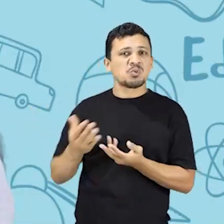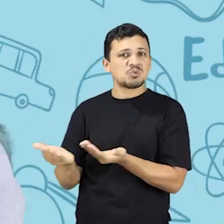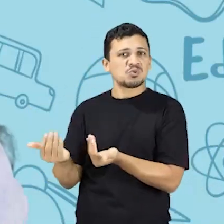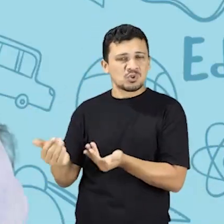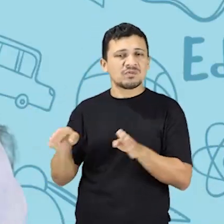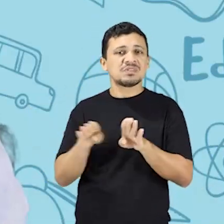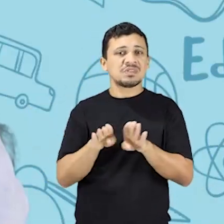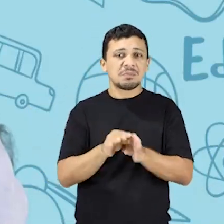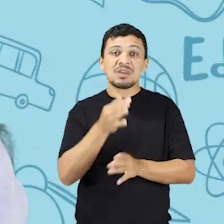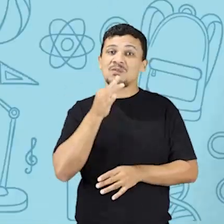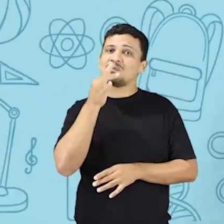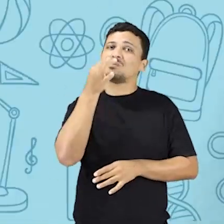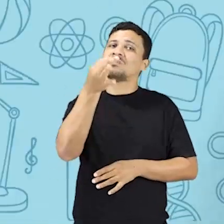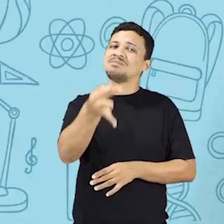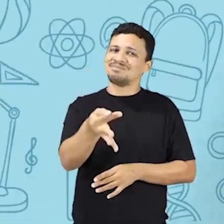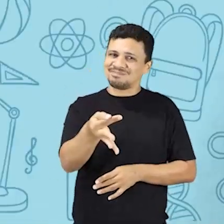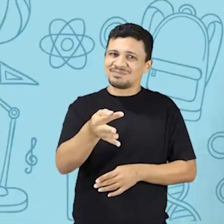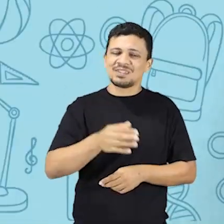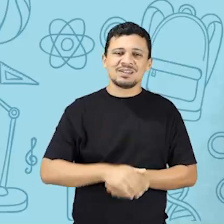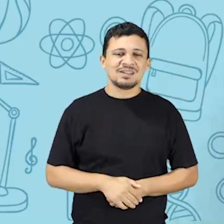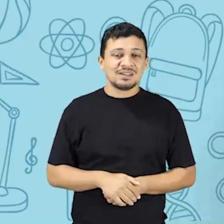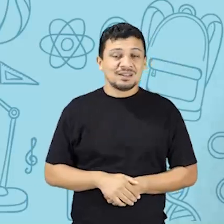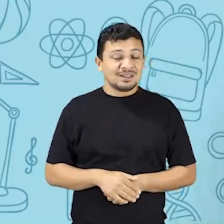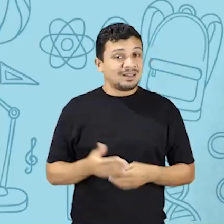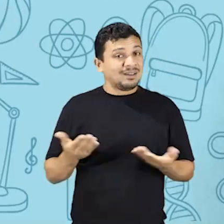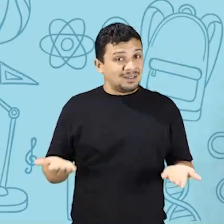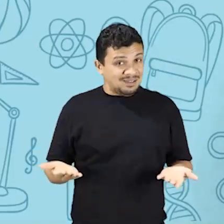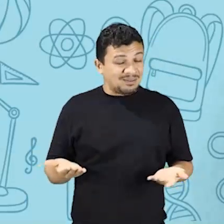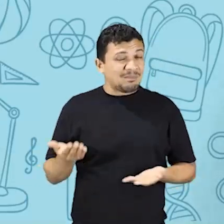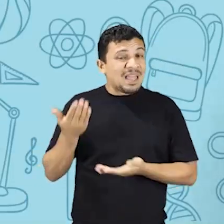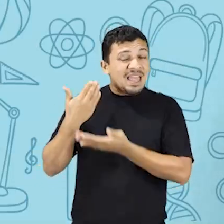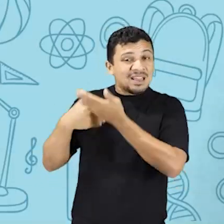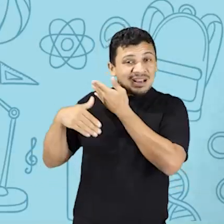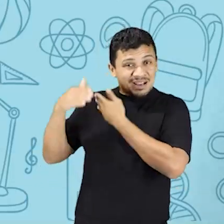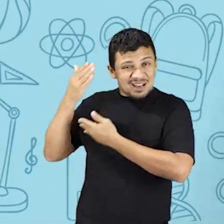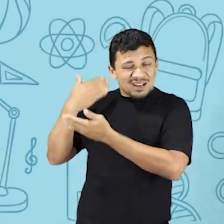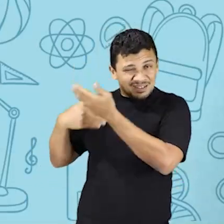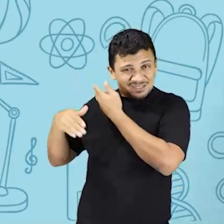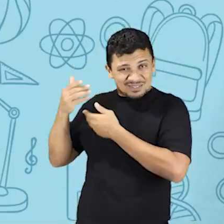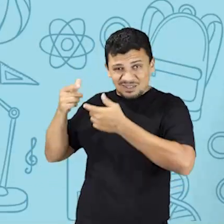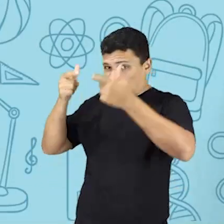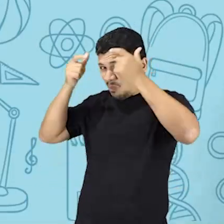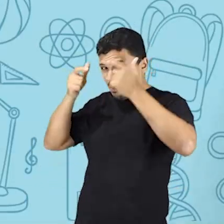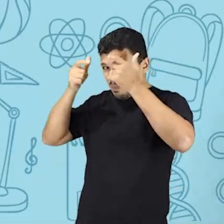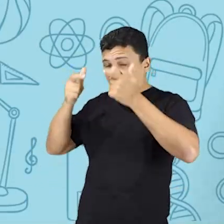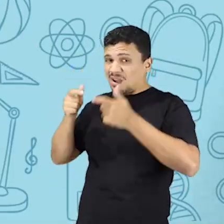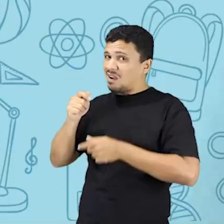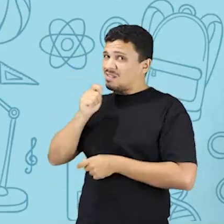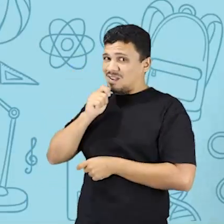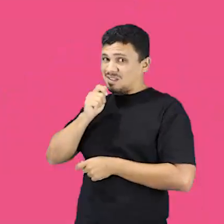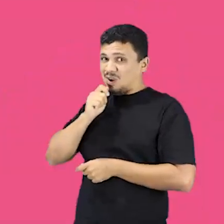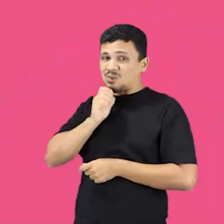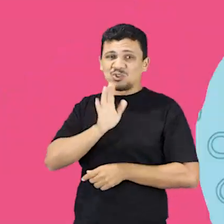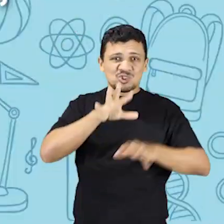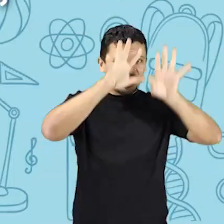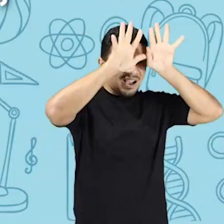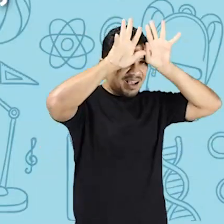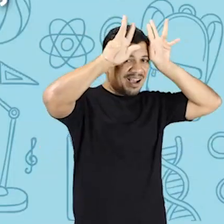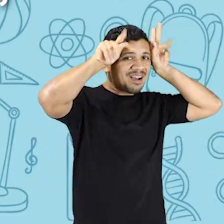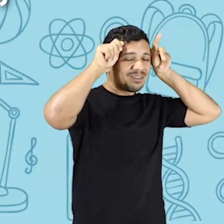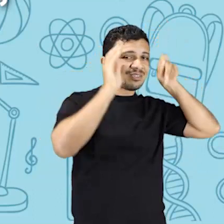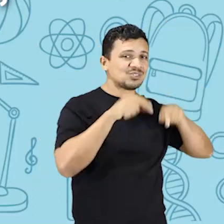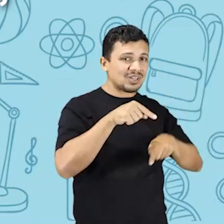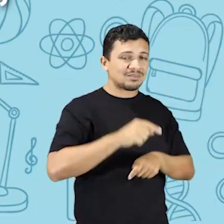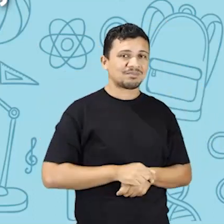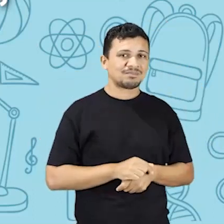das que virão. Afinal, bem antes da coroa, o Brasil já era terra do cocá. Na